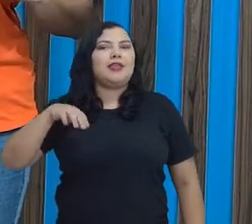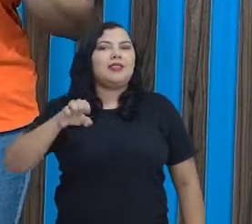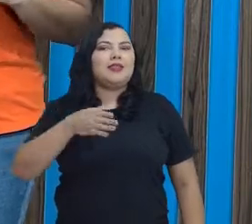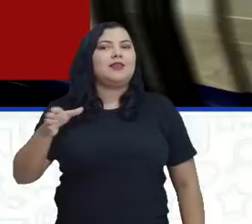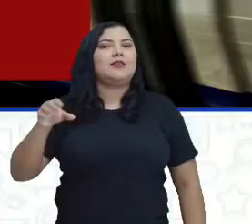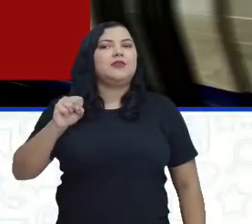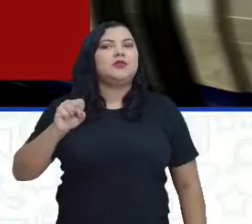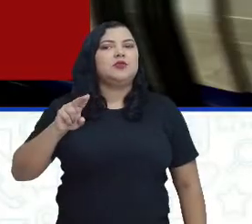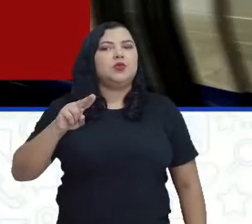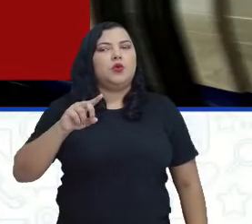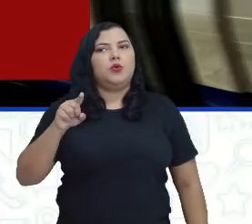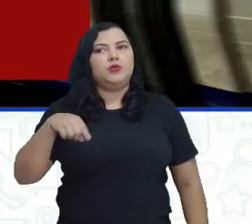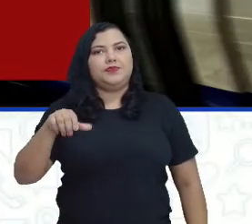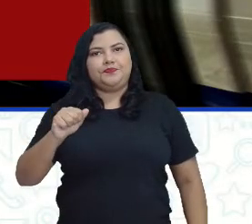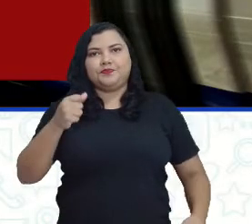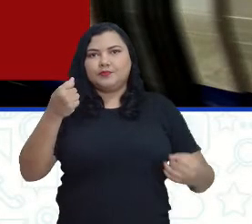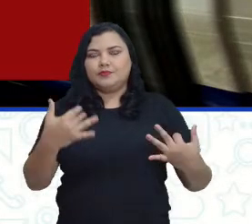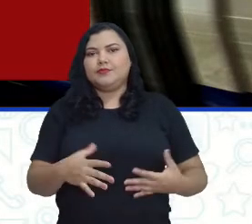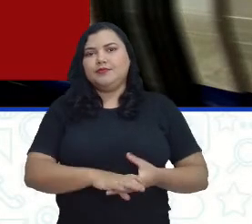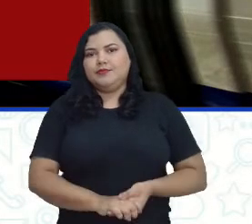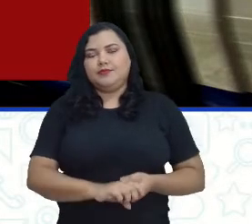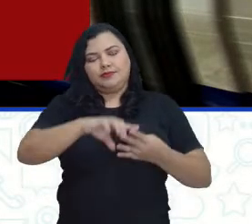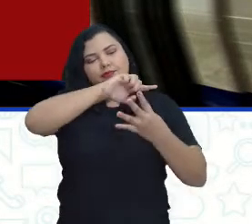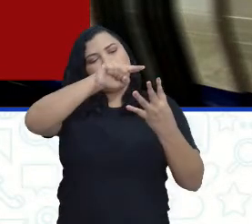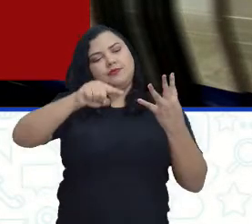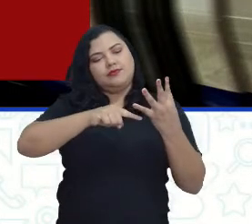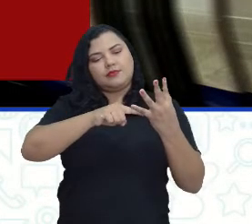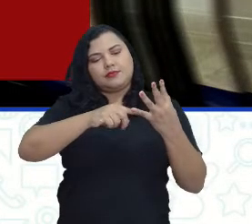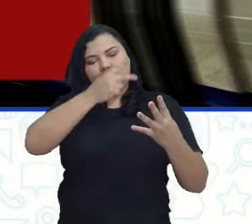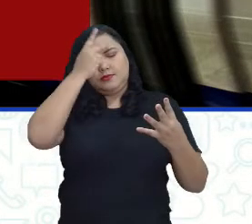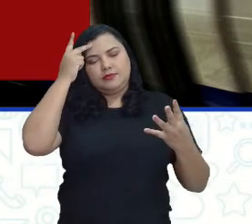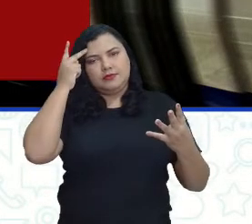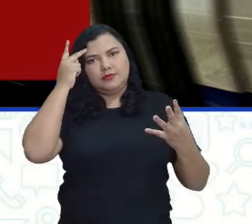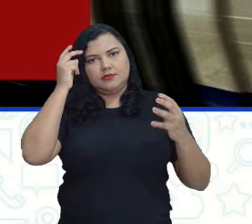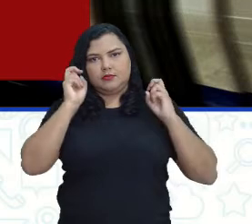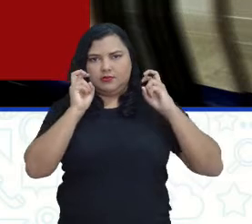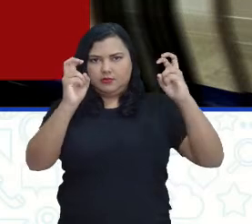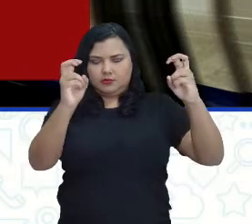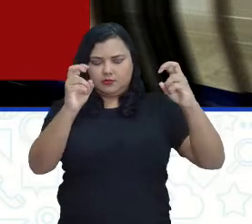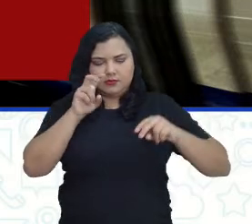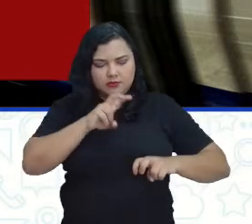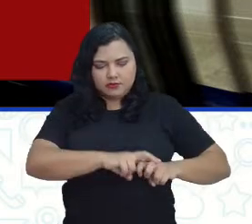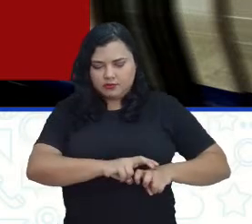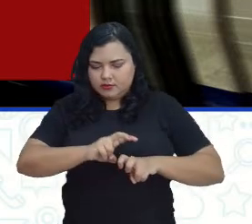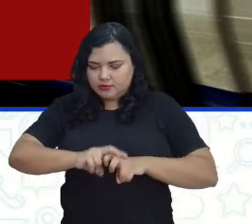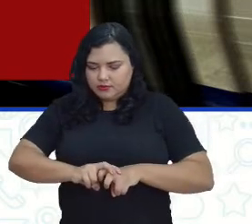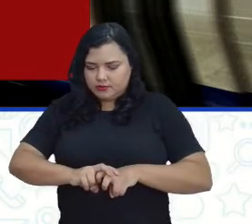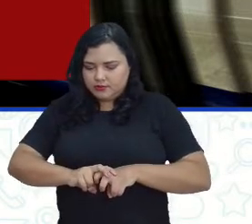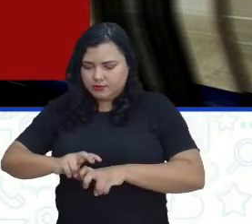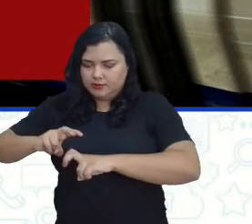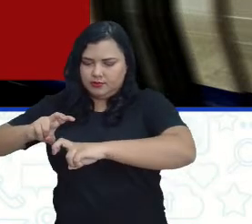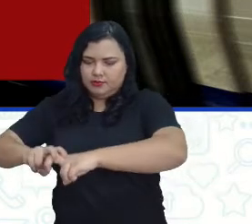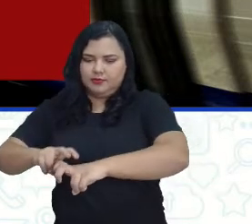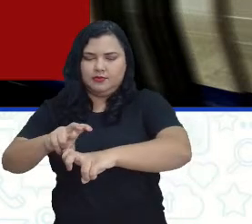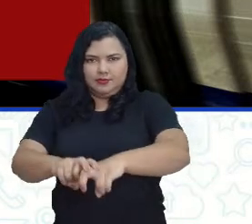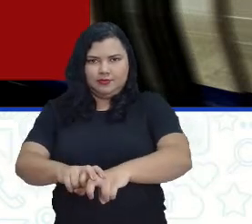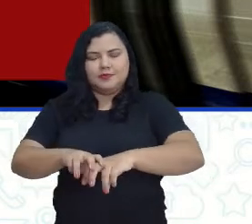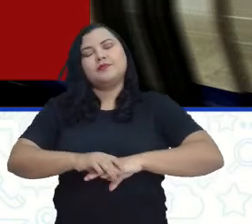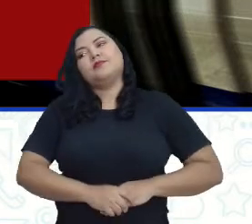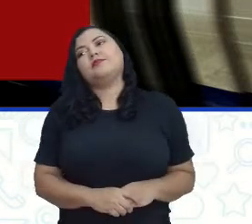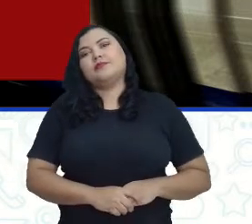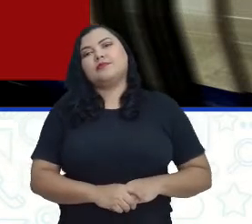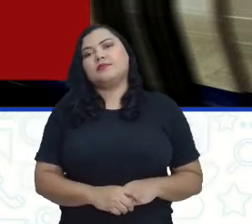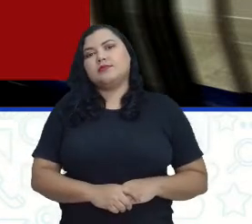vão conhecer. Fala assim, ó, 4 pessoas sentadas no metrô, 2 pares de cadeiras, e as pessoas